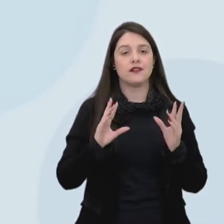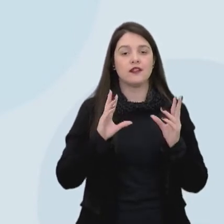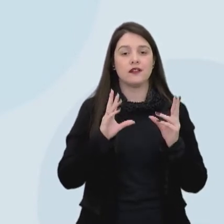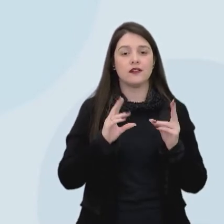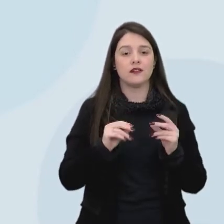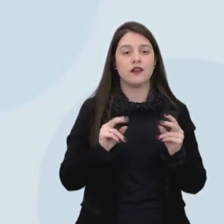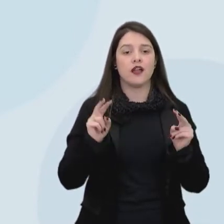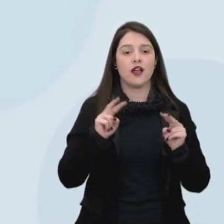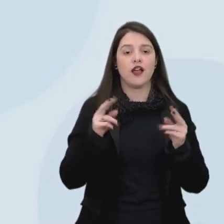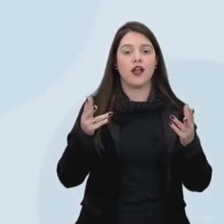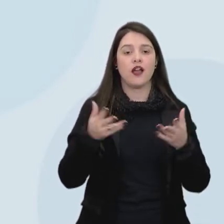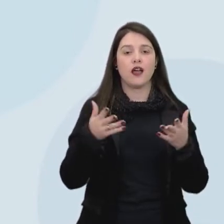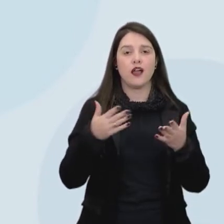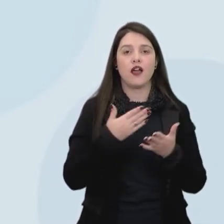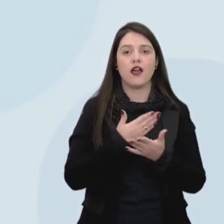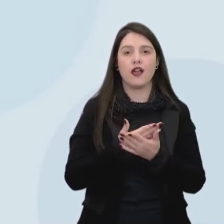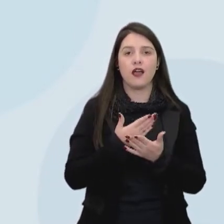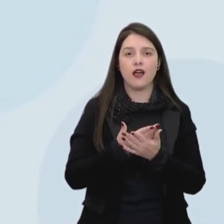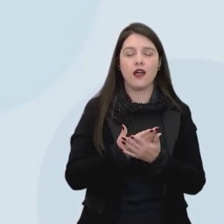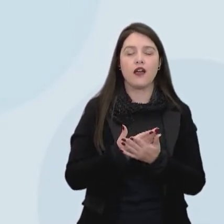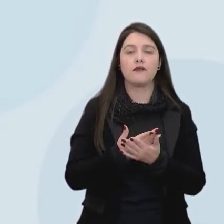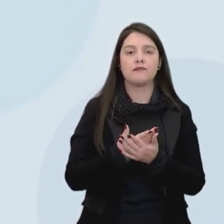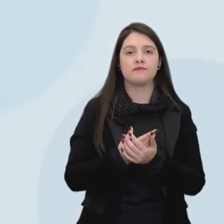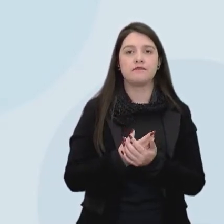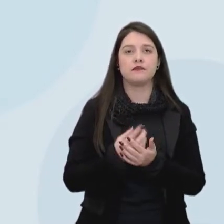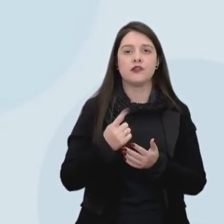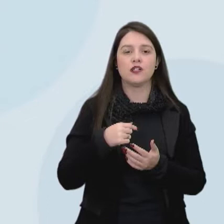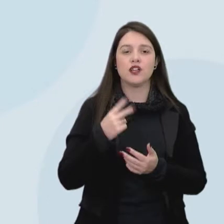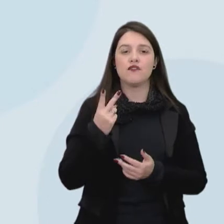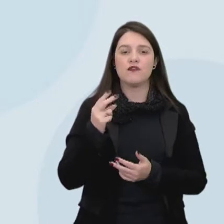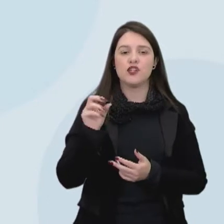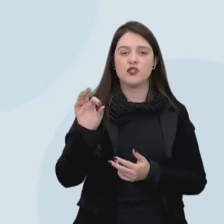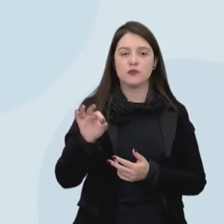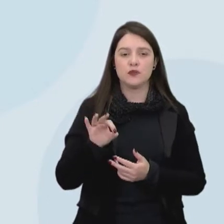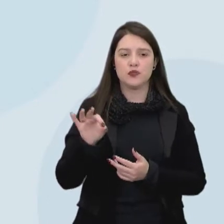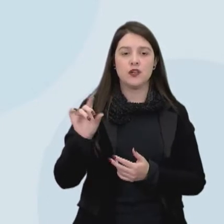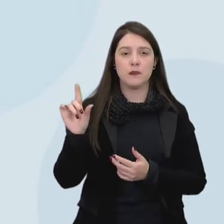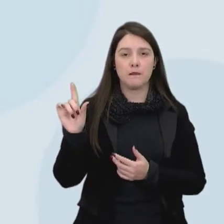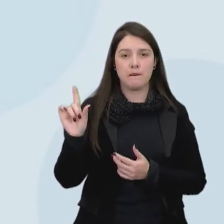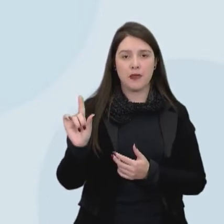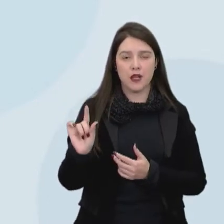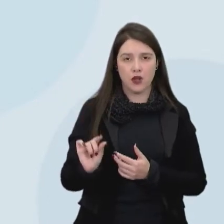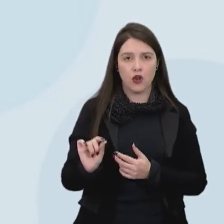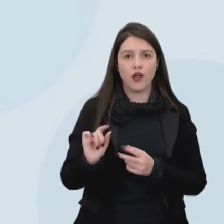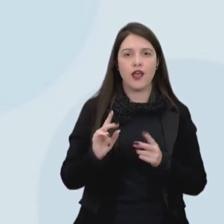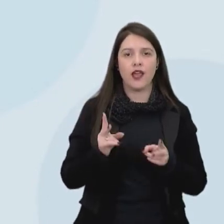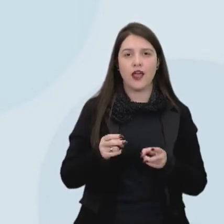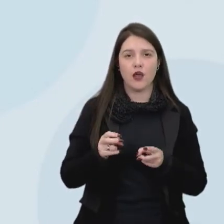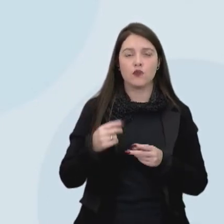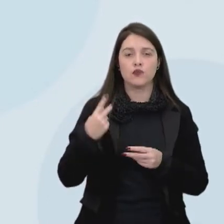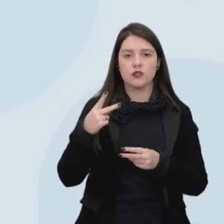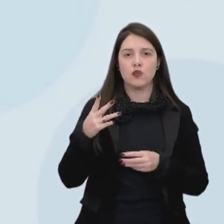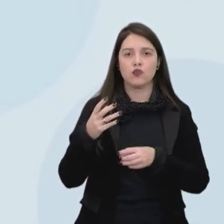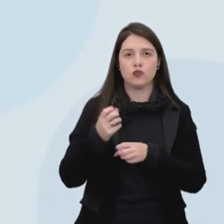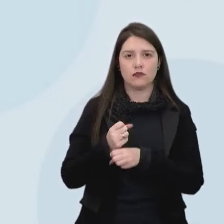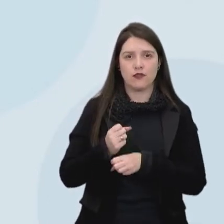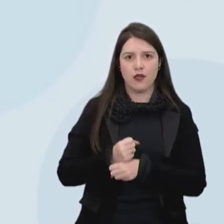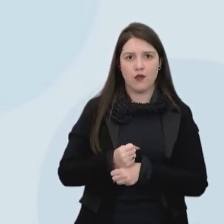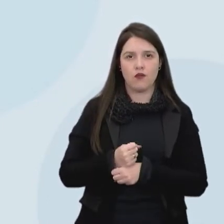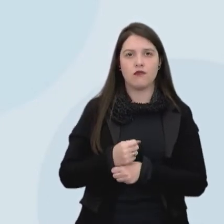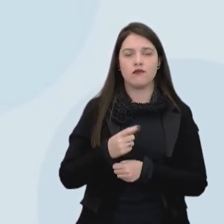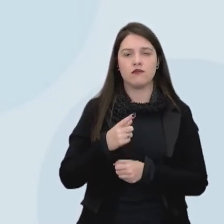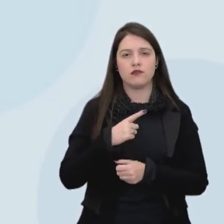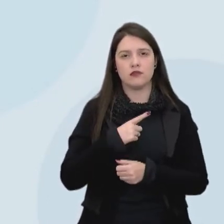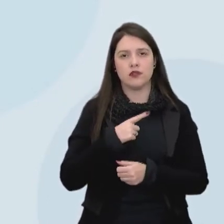as bolinhas laranjas, a gente observa que os 20% menores rendimentos, no seu total, tem,